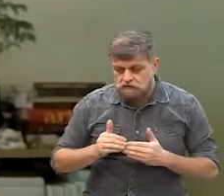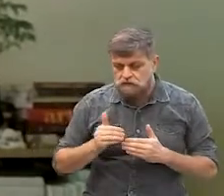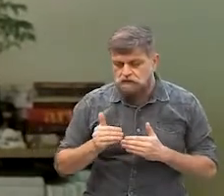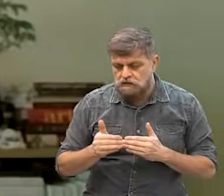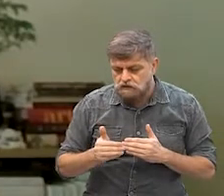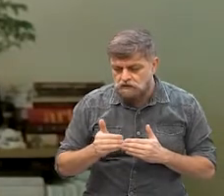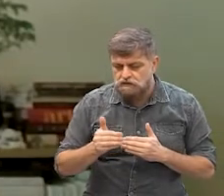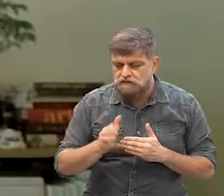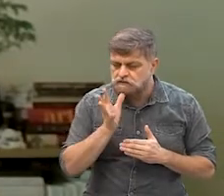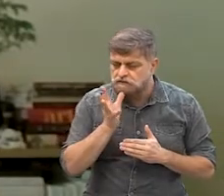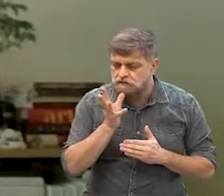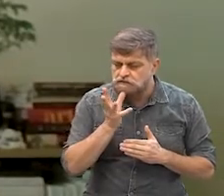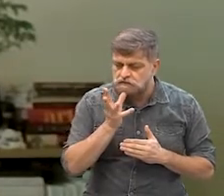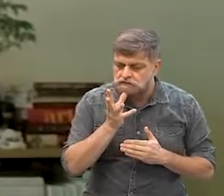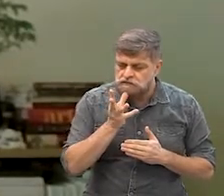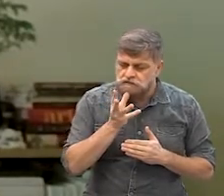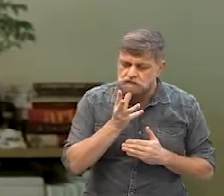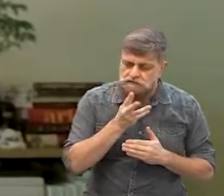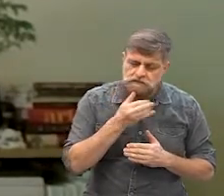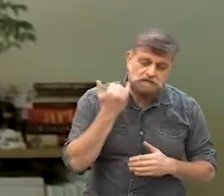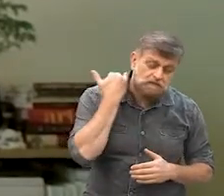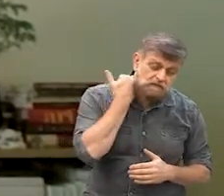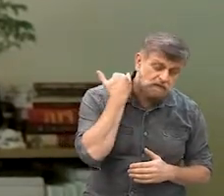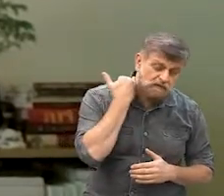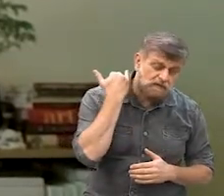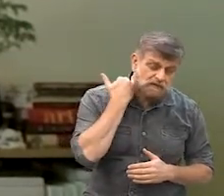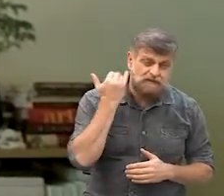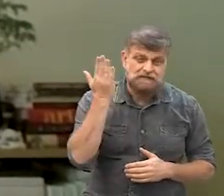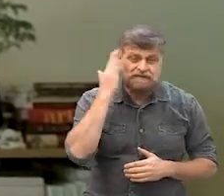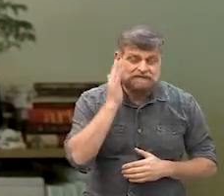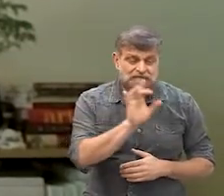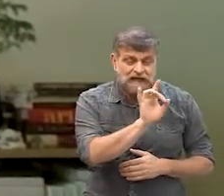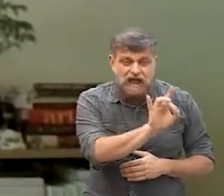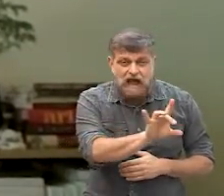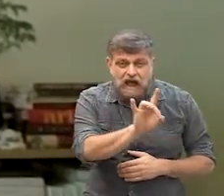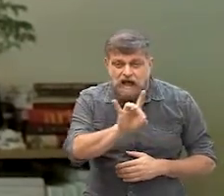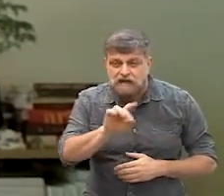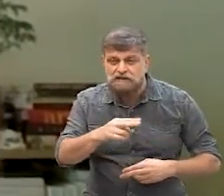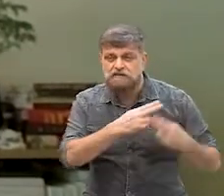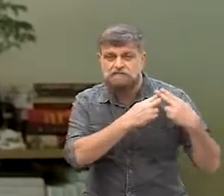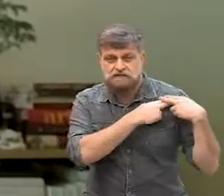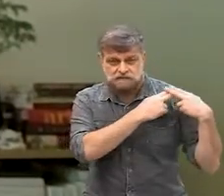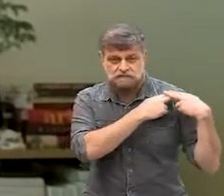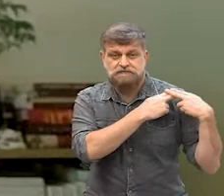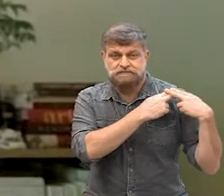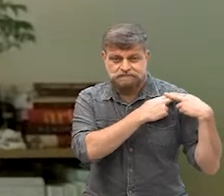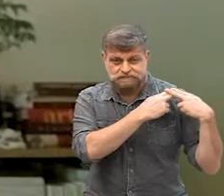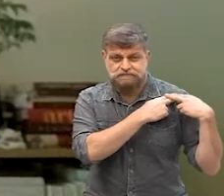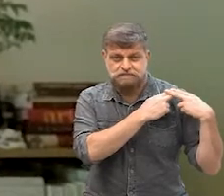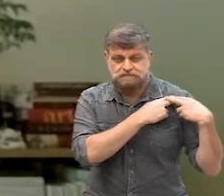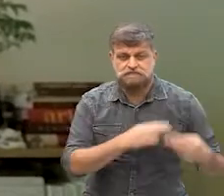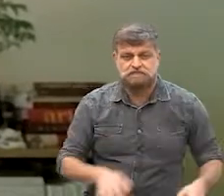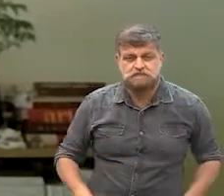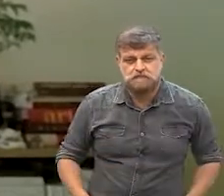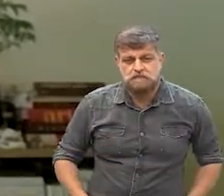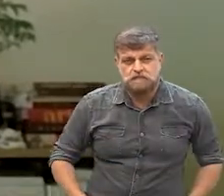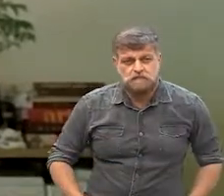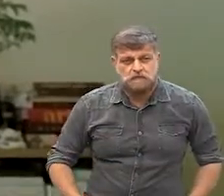muito lentos, né, para definir realmente o papel de cada um desses atores dentro dessa responsabilidade compartilhada.